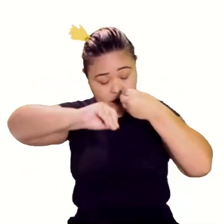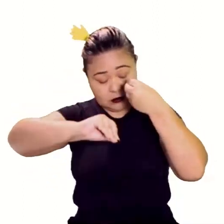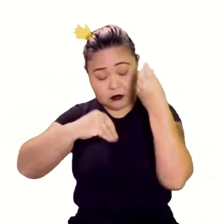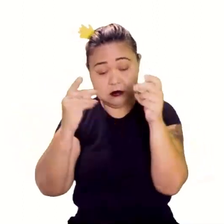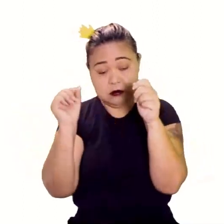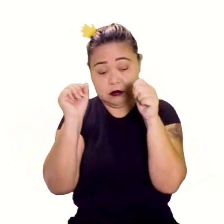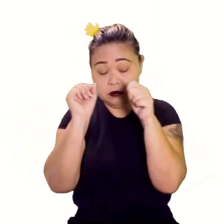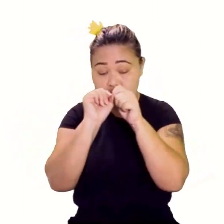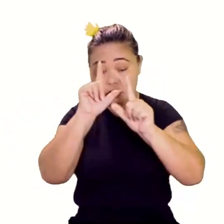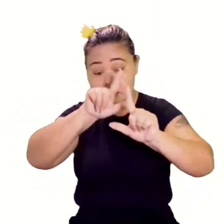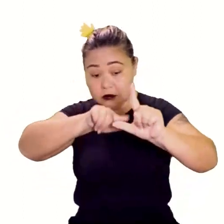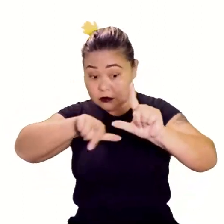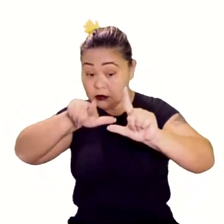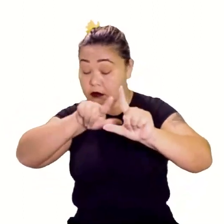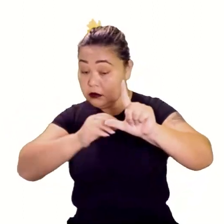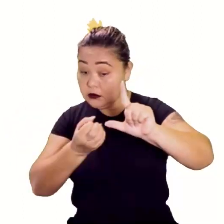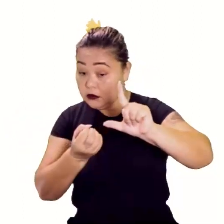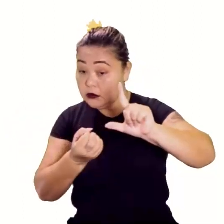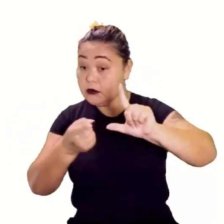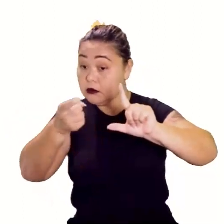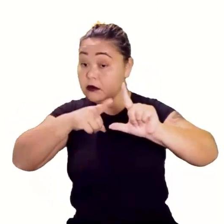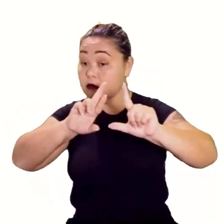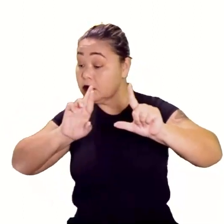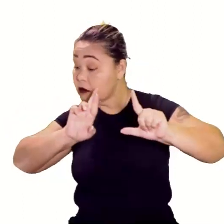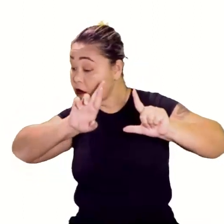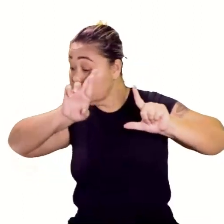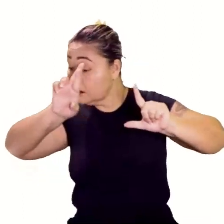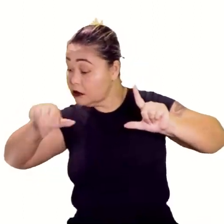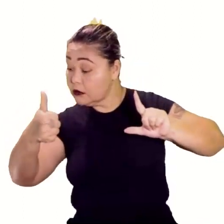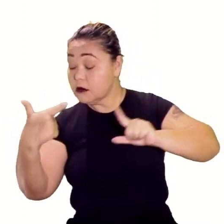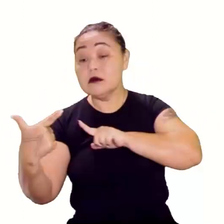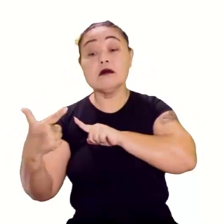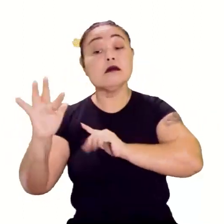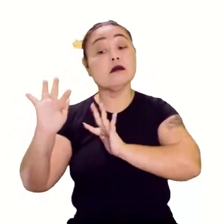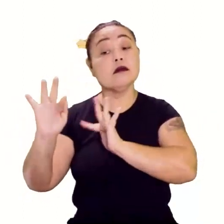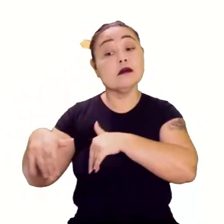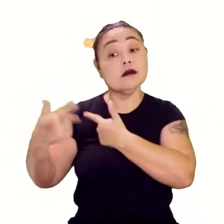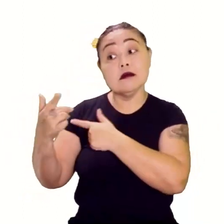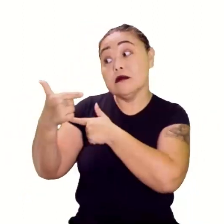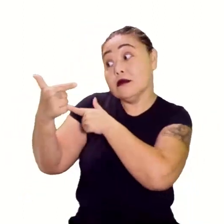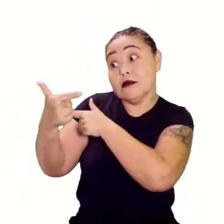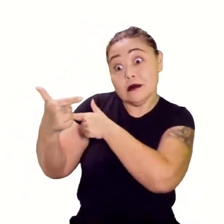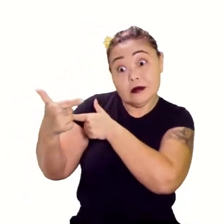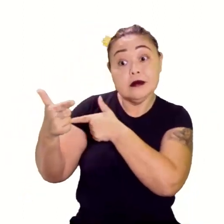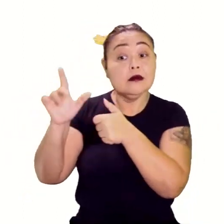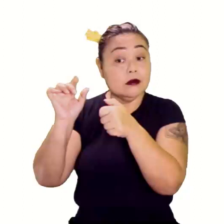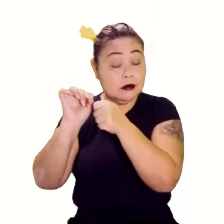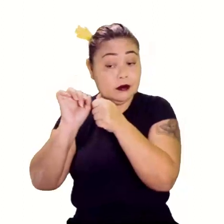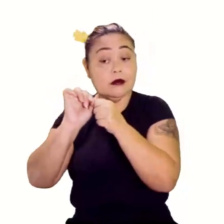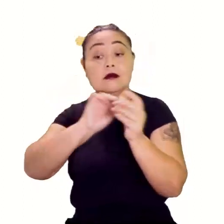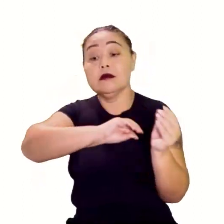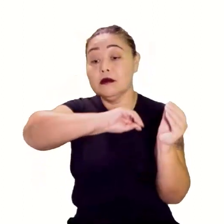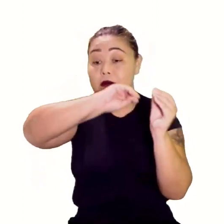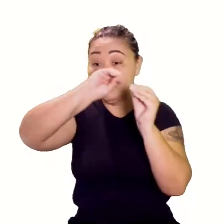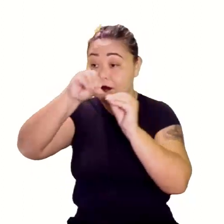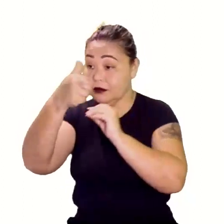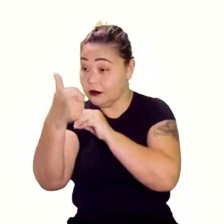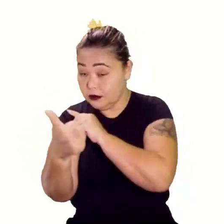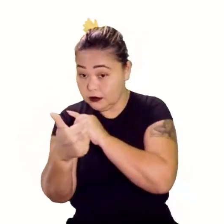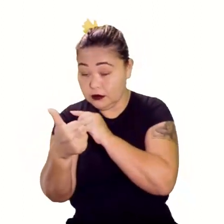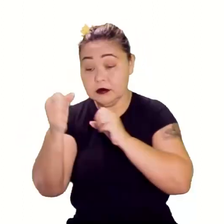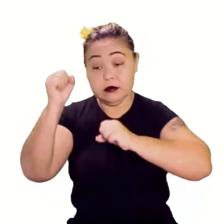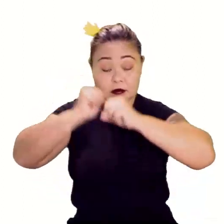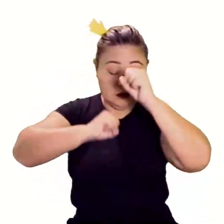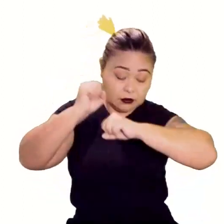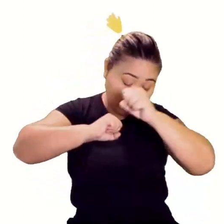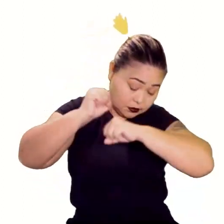realizando uma operação de log e sai um resultado 2 lá no final. Perfeito. Ao mesmo tempo, entra o 1 na máquina,